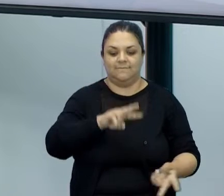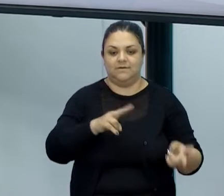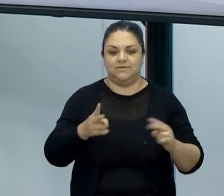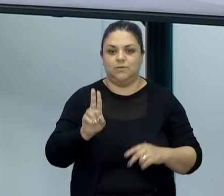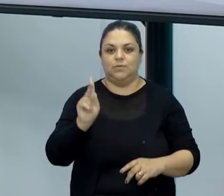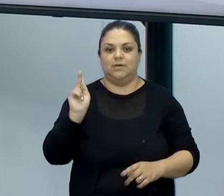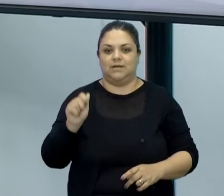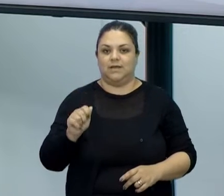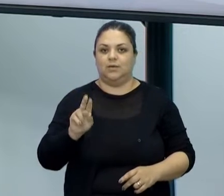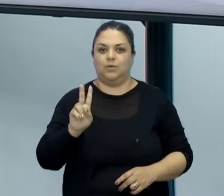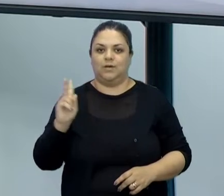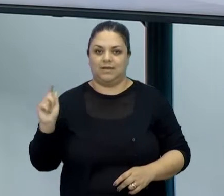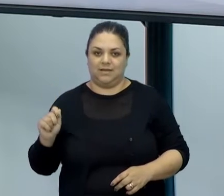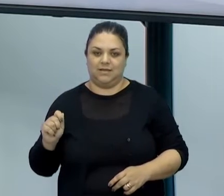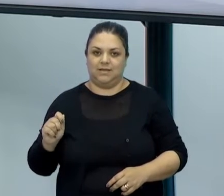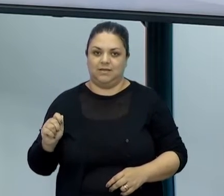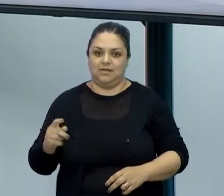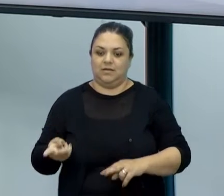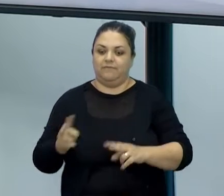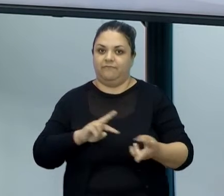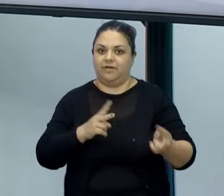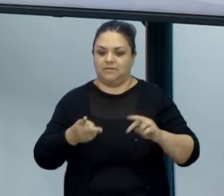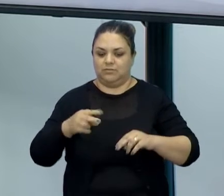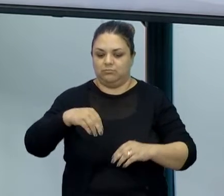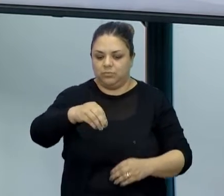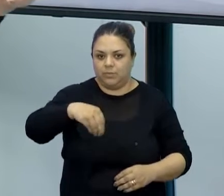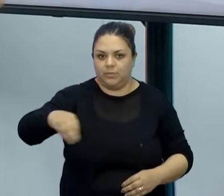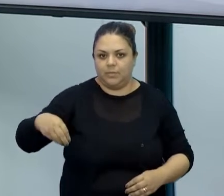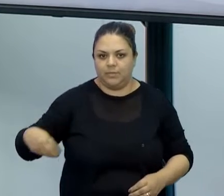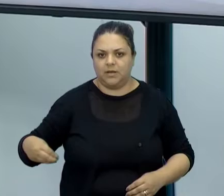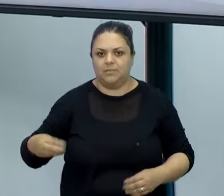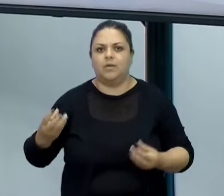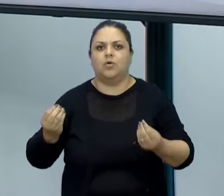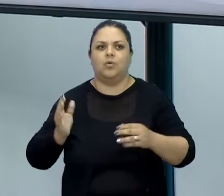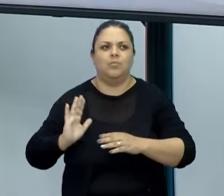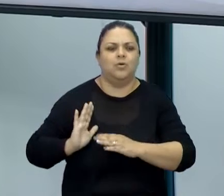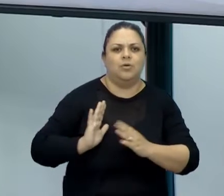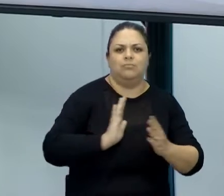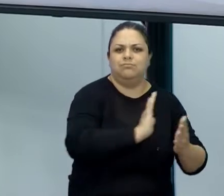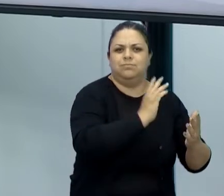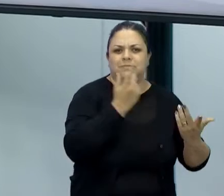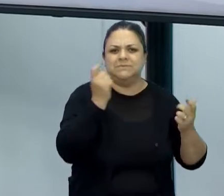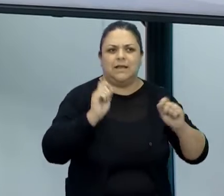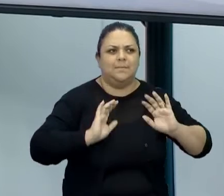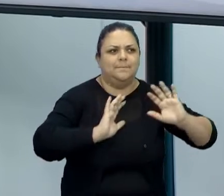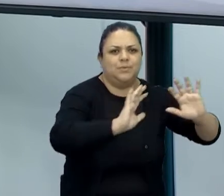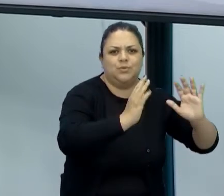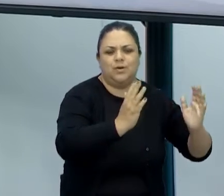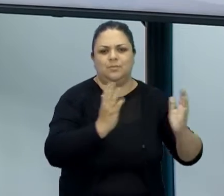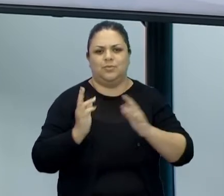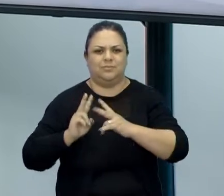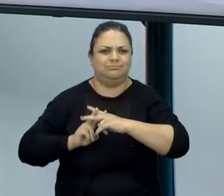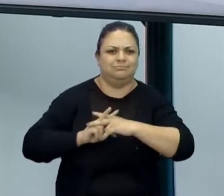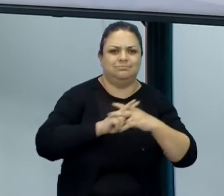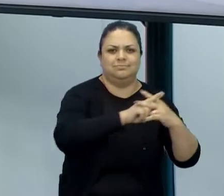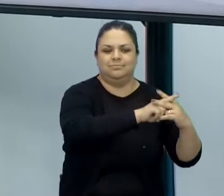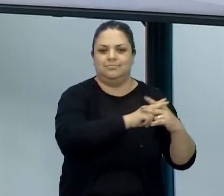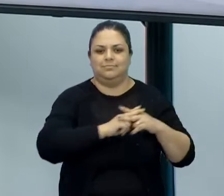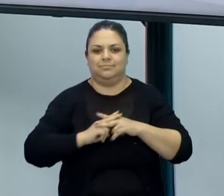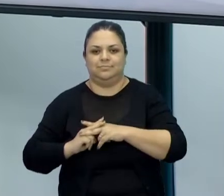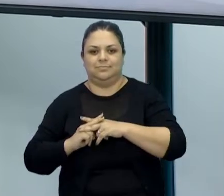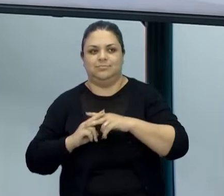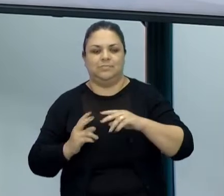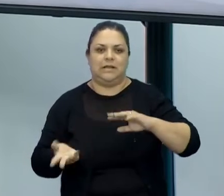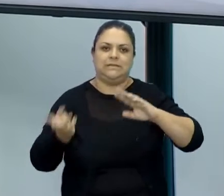tabuleiro? Será que dá? Ué, mas eu tenho que empurrar uma pessoa para fora ali, né? Tem que deitar a pessoa, levantar